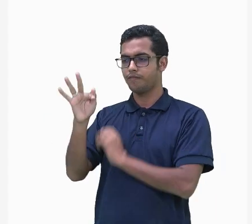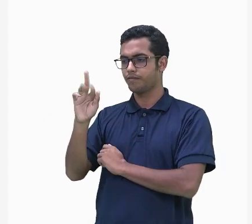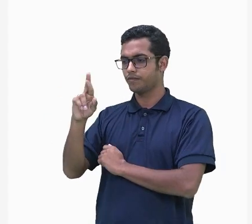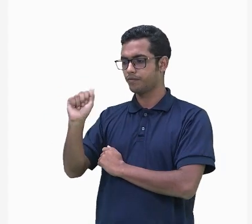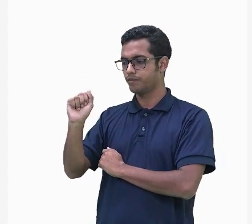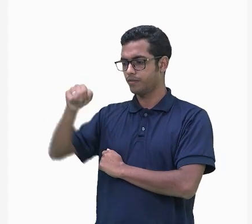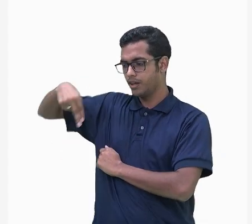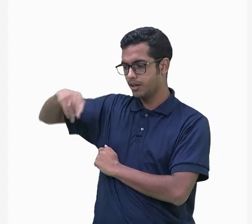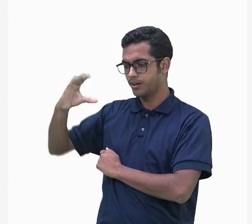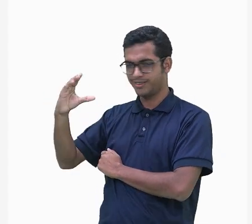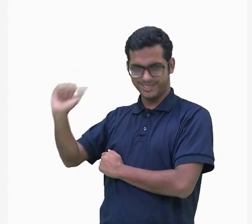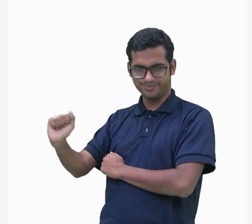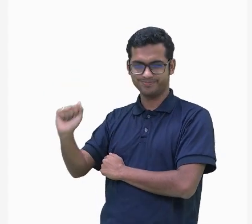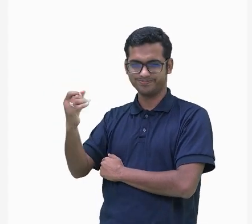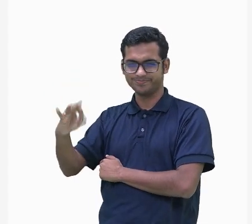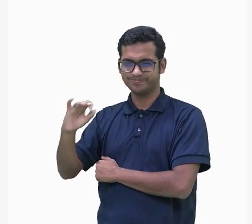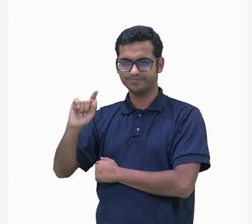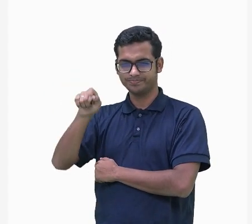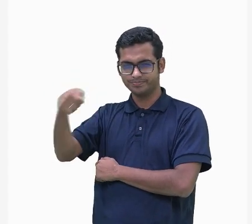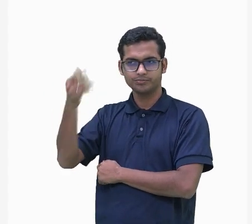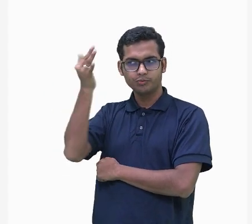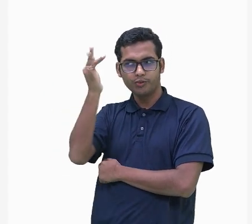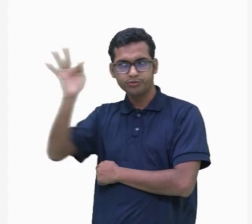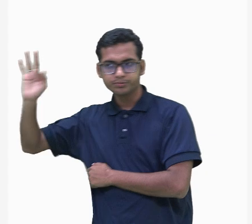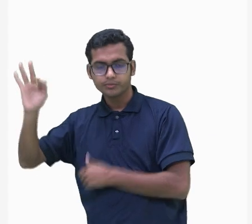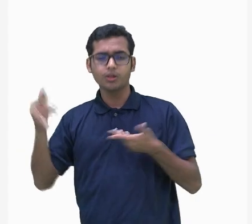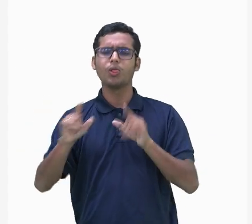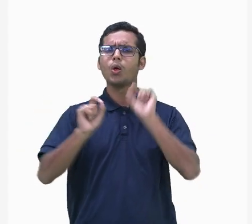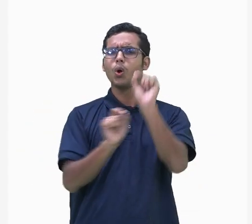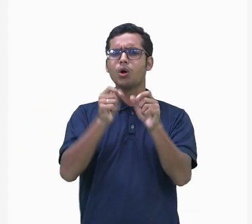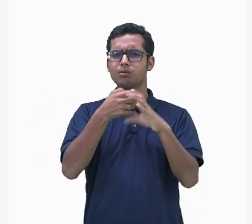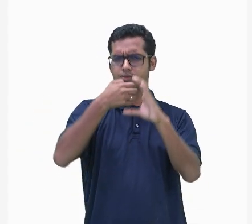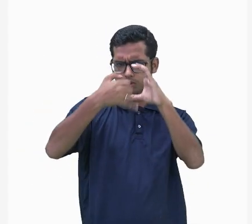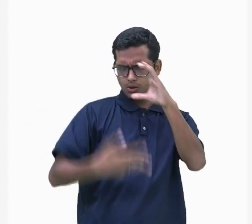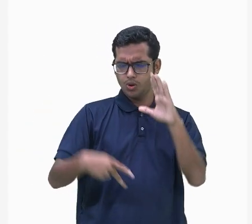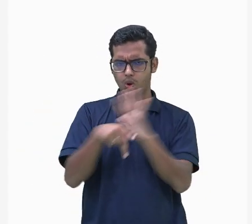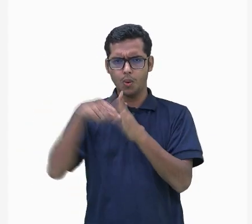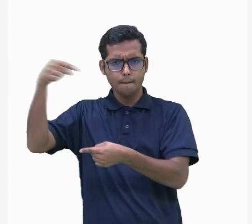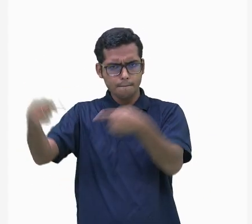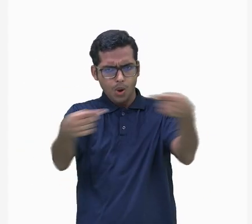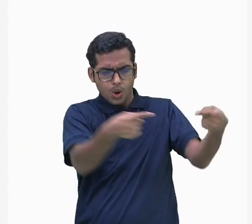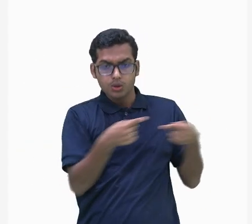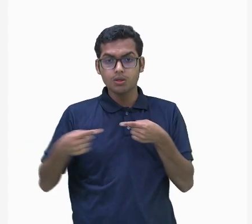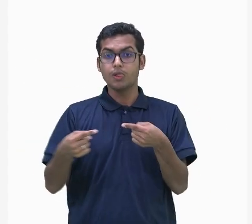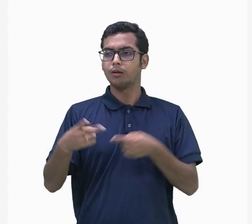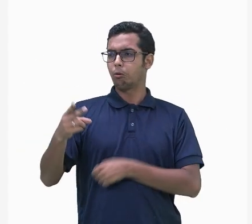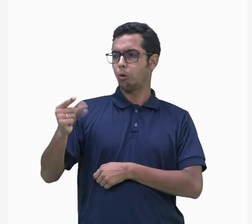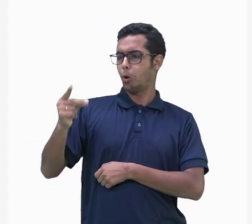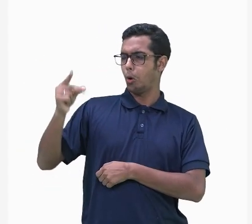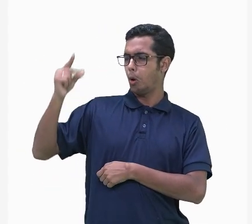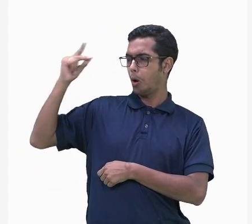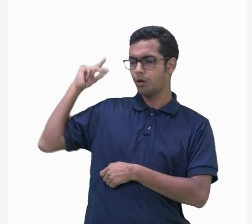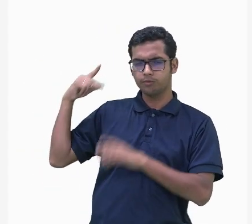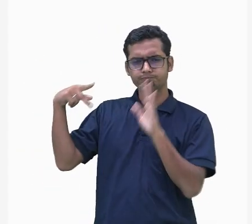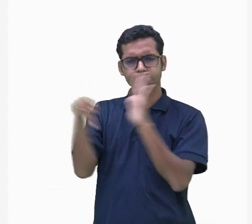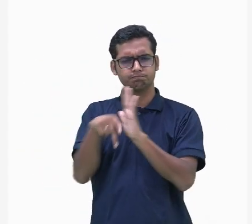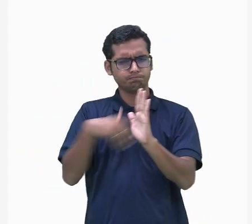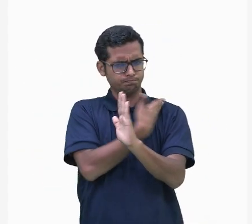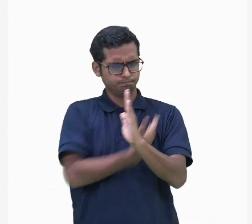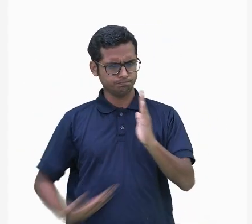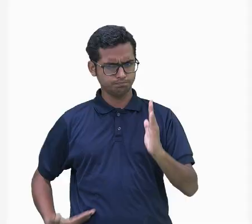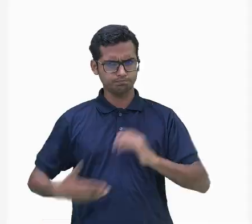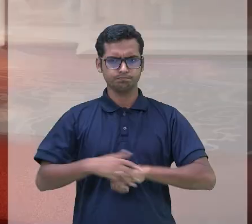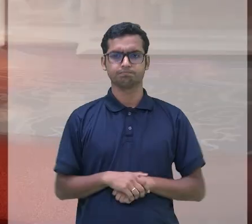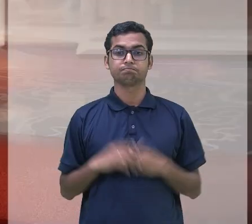absolutista. Professor, qual era a característica política do antigo regime? Era justamente o fato de que